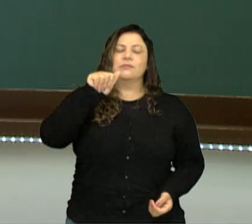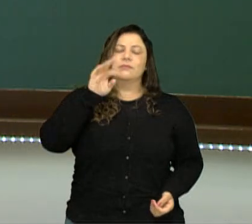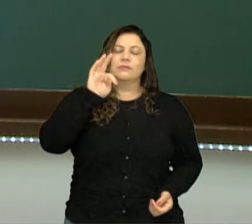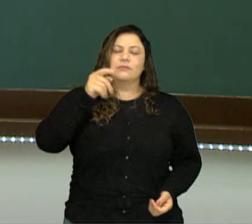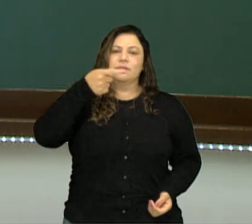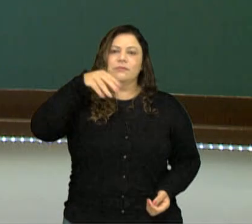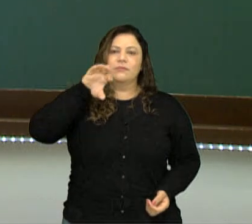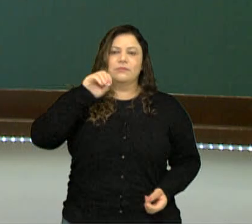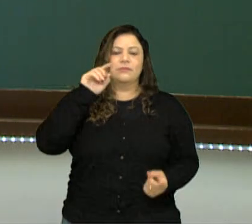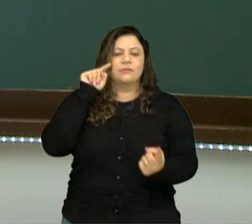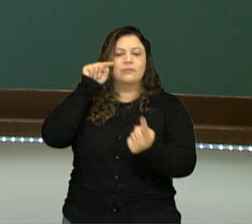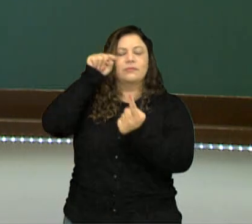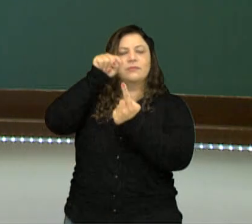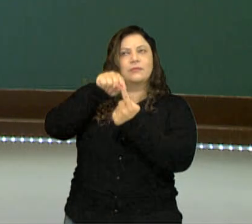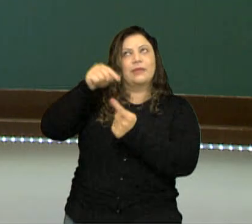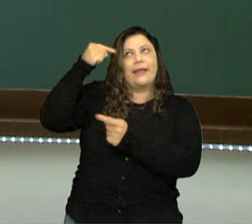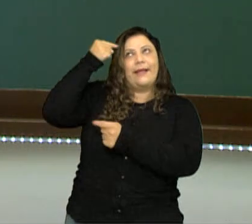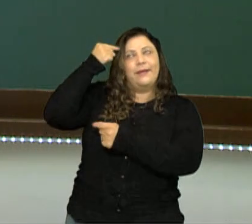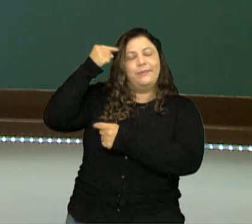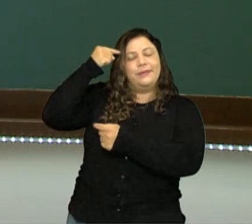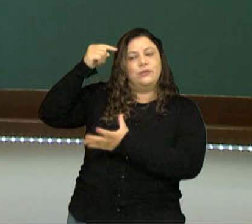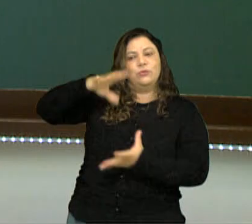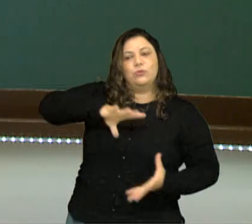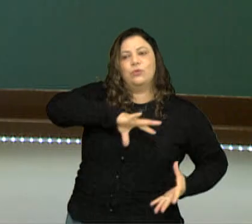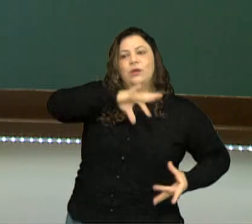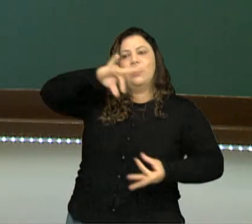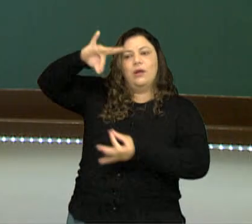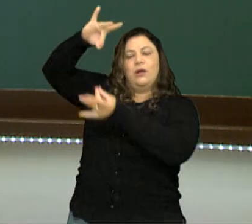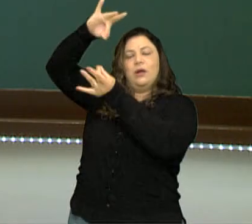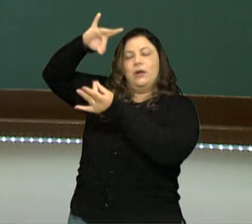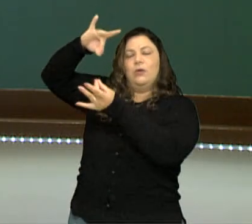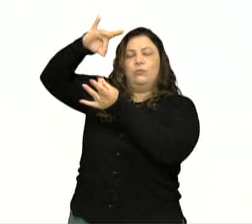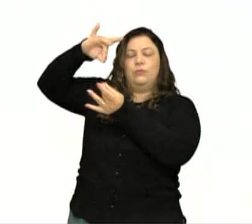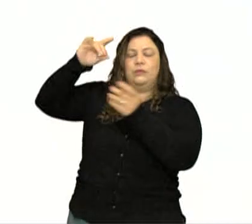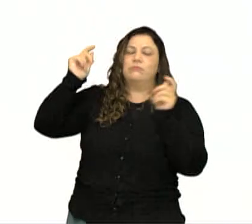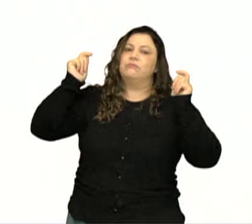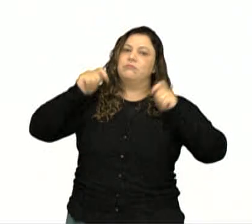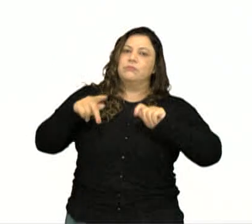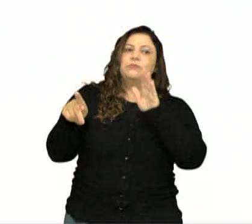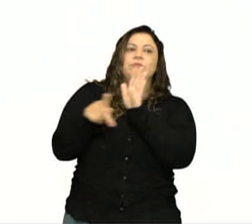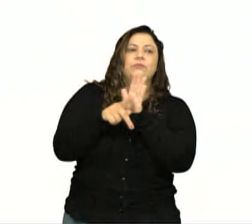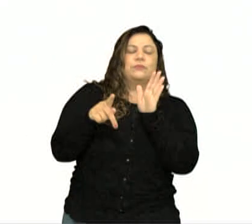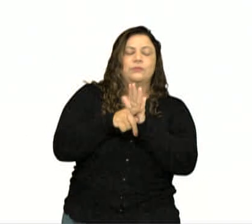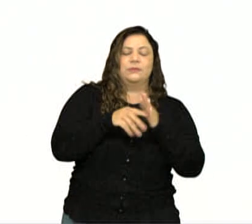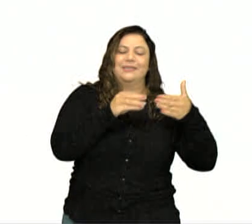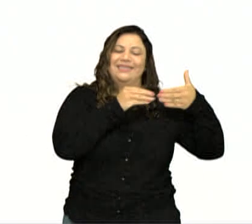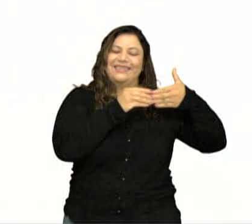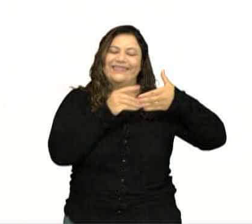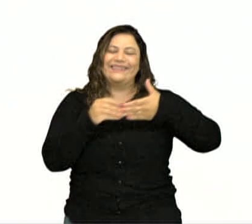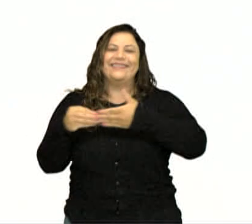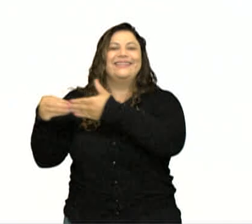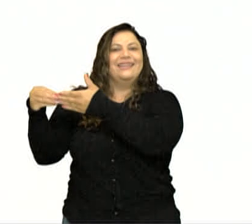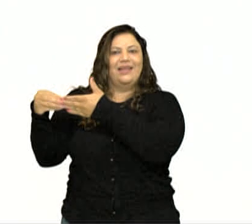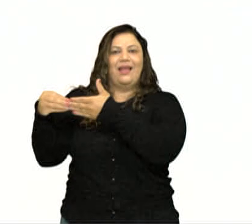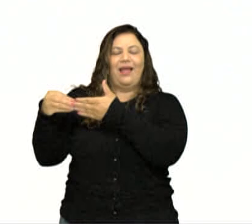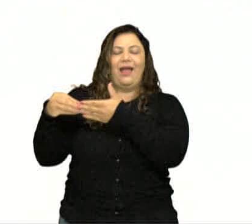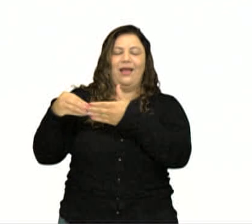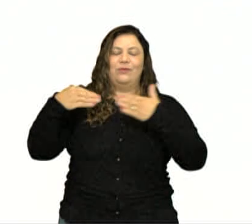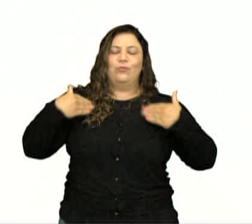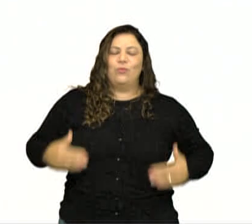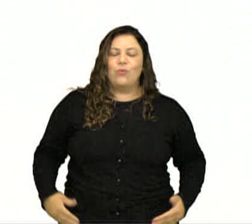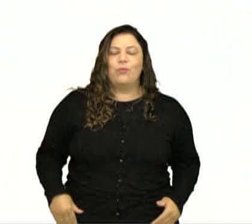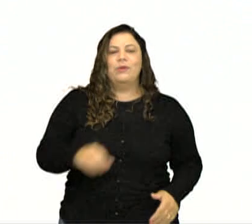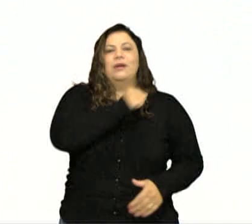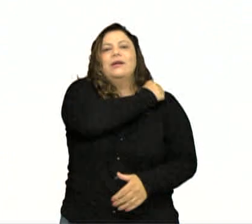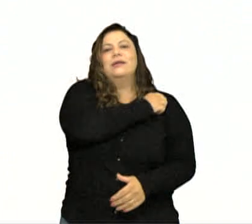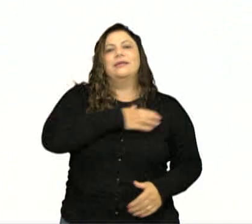psique, como o piloto do navio, dando preferência para a alma que devia guiar o corpo. Aristóteles definiu o corpo